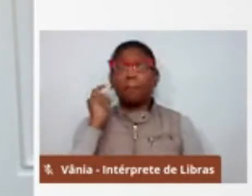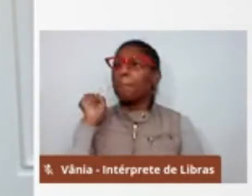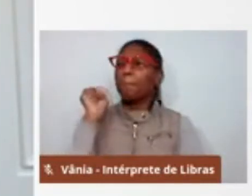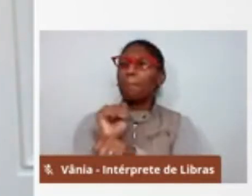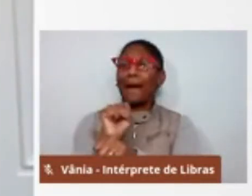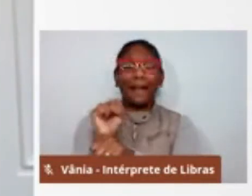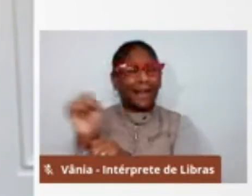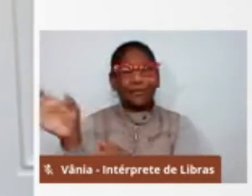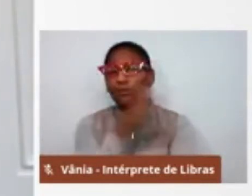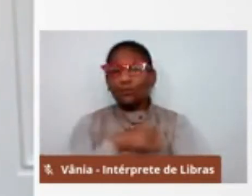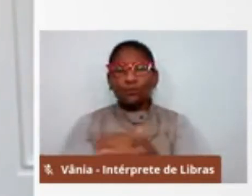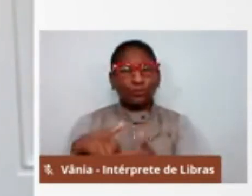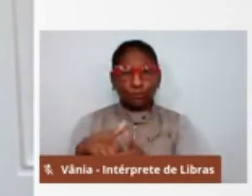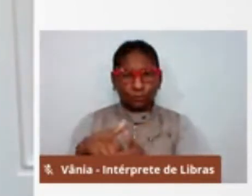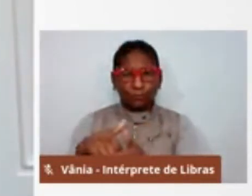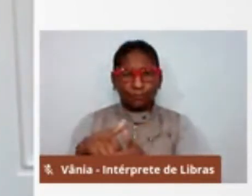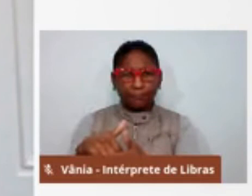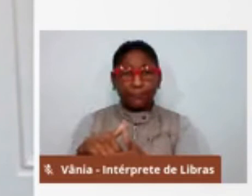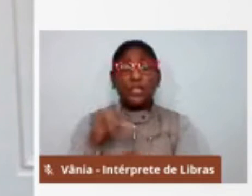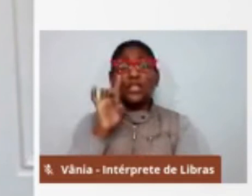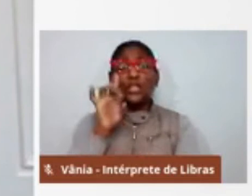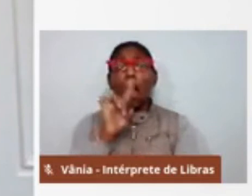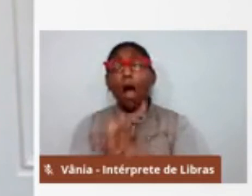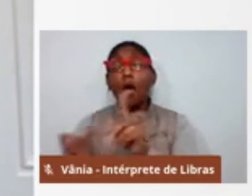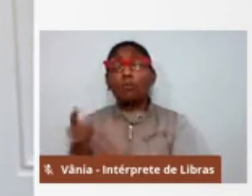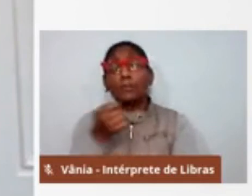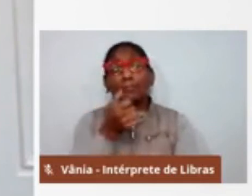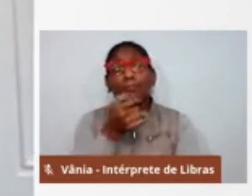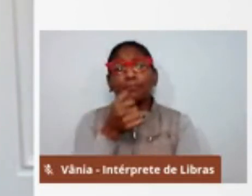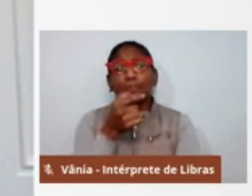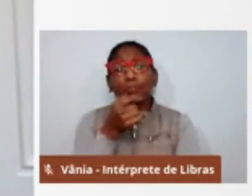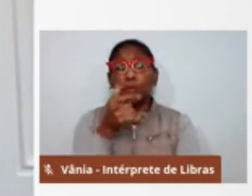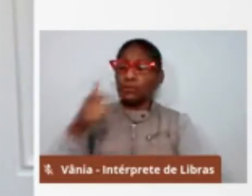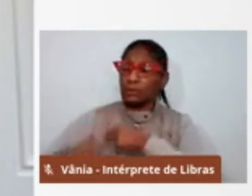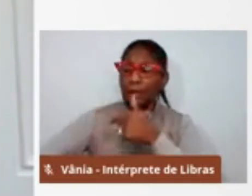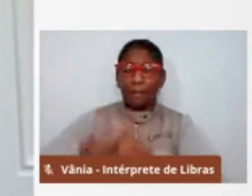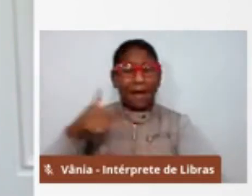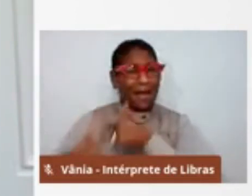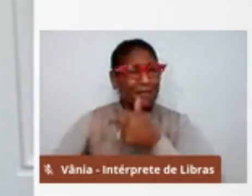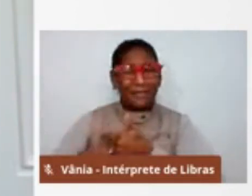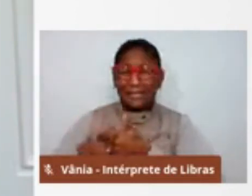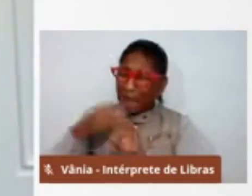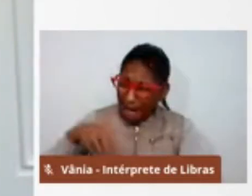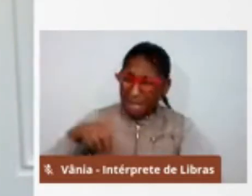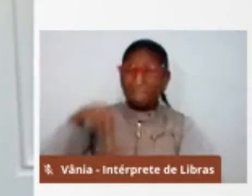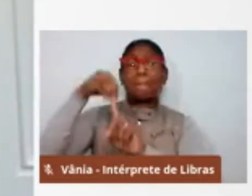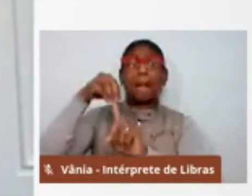restritiva em que apenas algumas poucas atividades estritamente